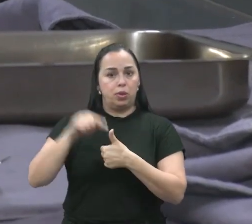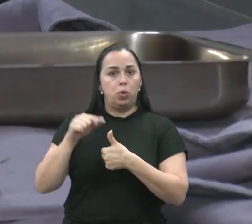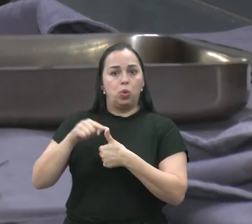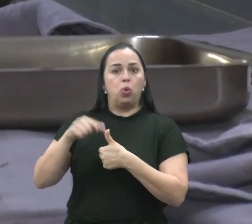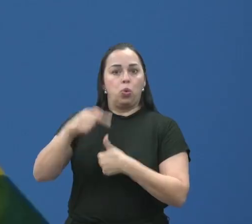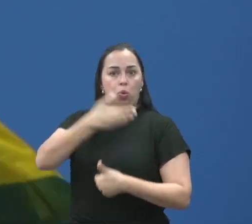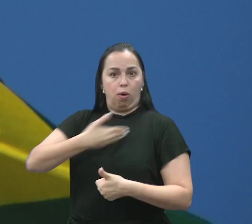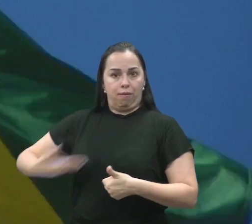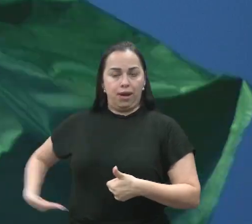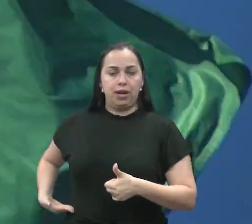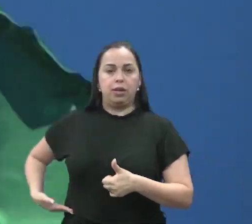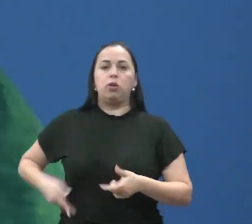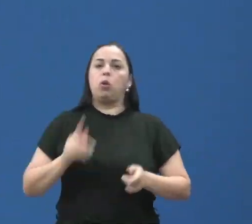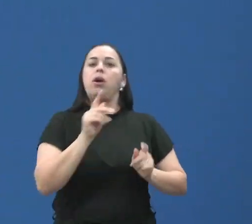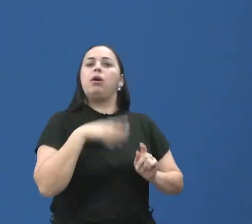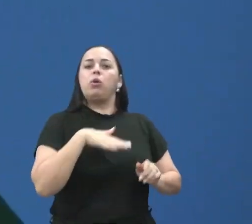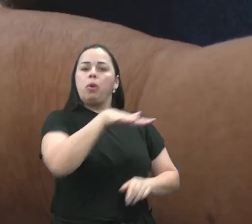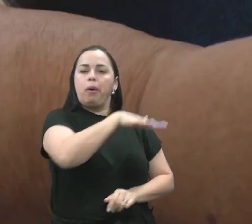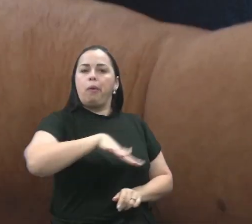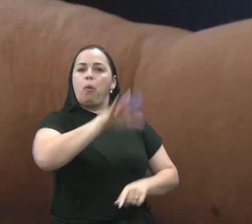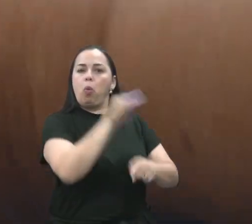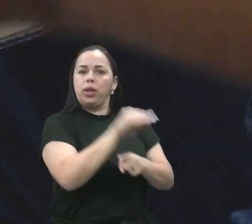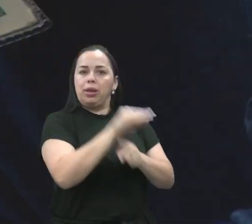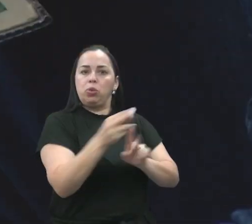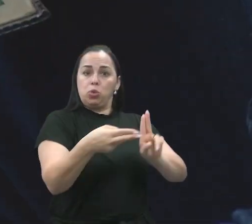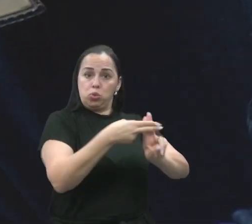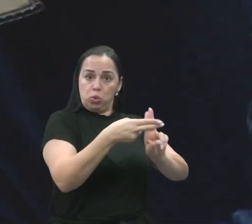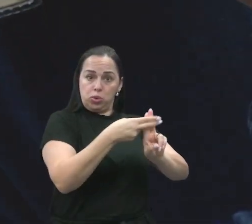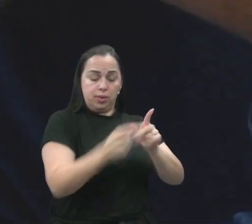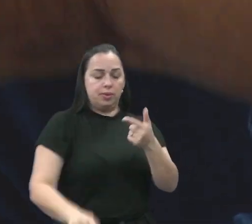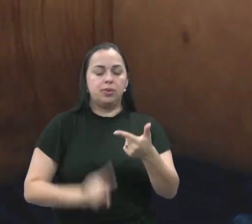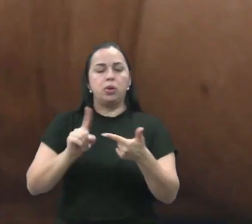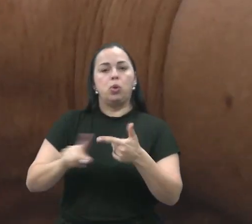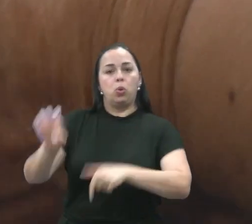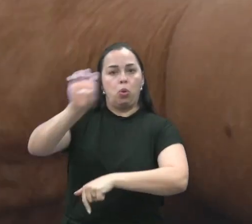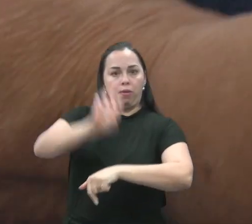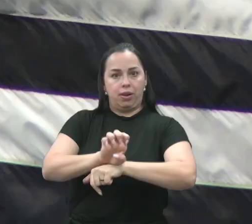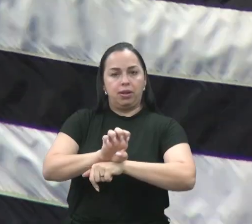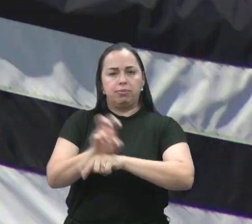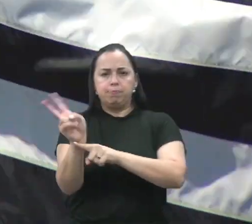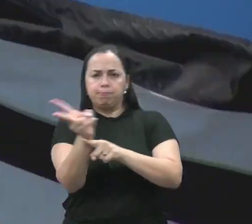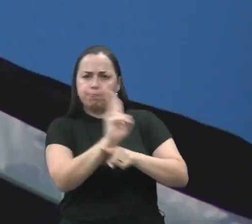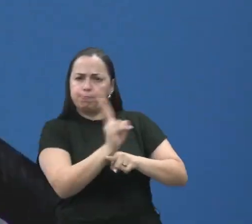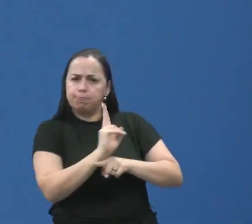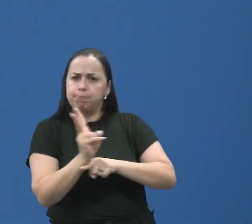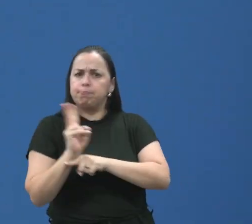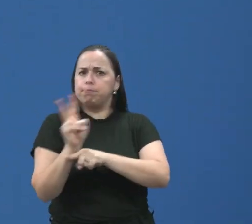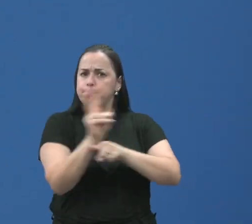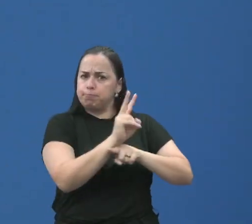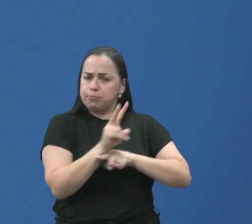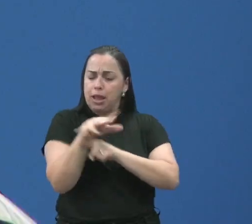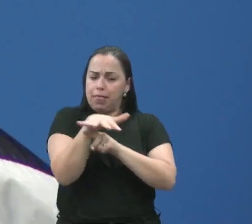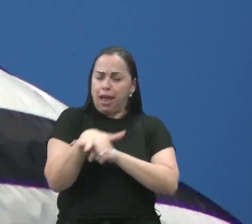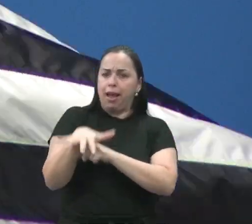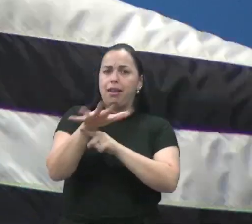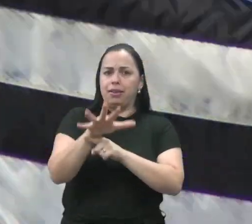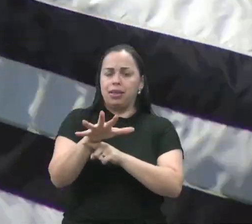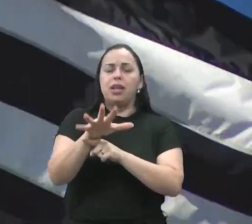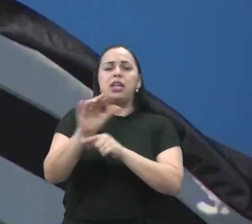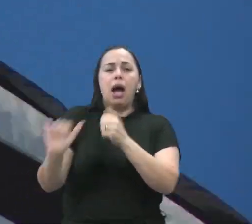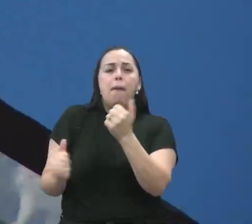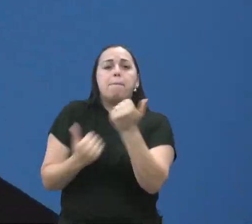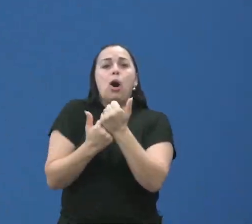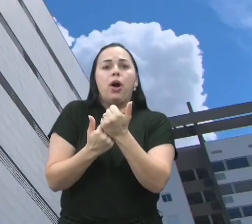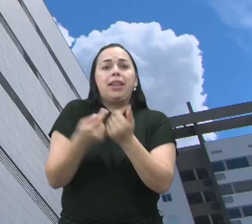dos envolvidos. A União coordena o SUS e define políticas nacionais de saúde. Os estados supervisionam os